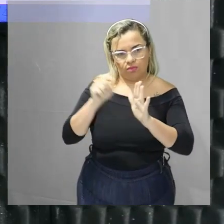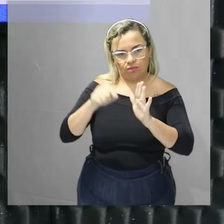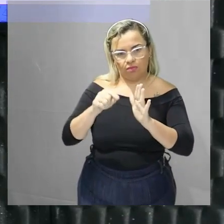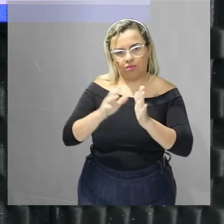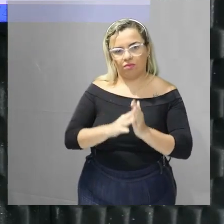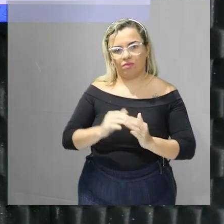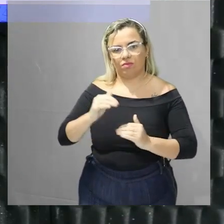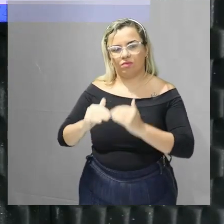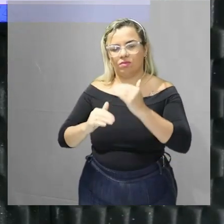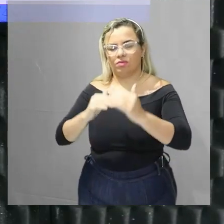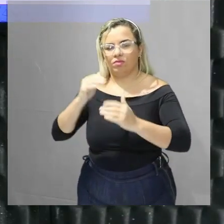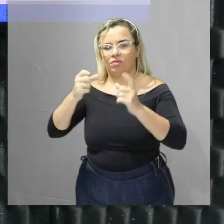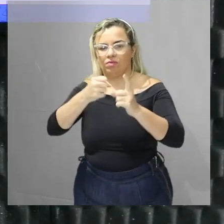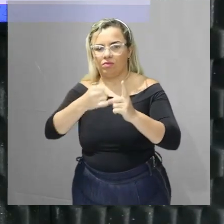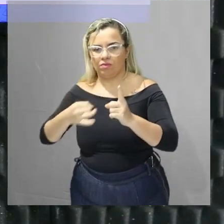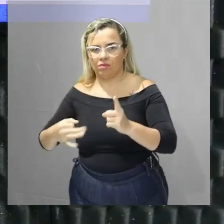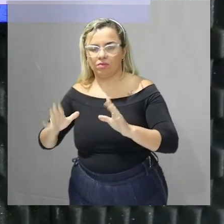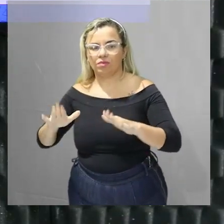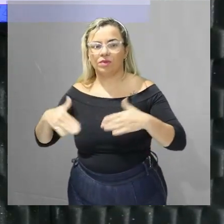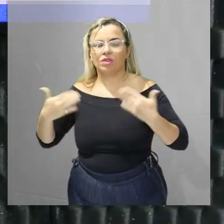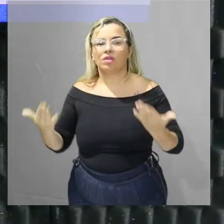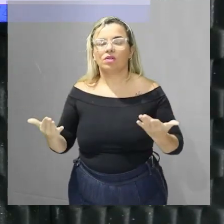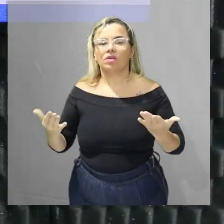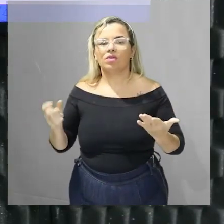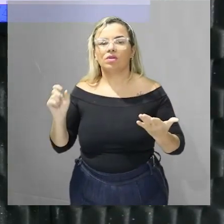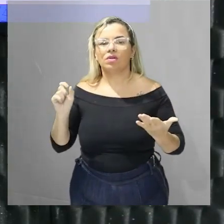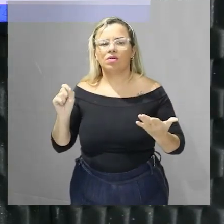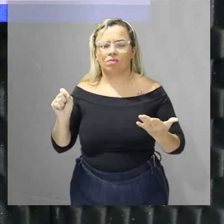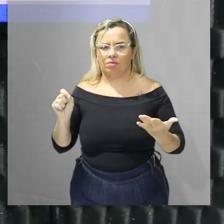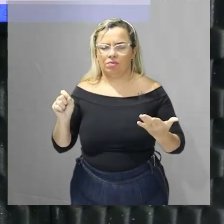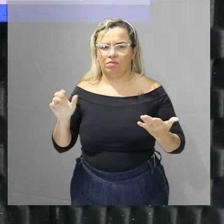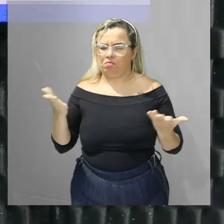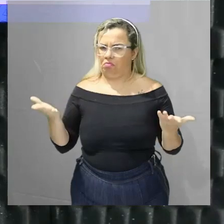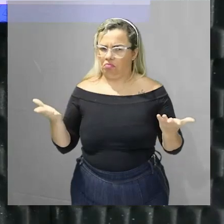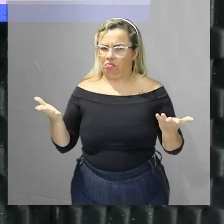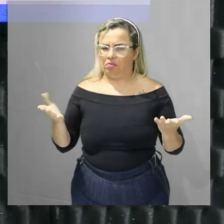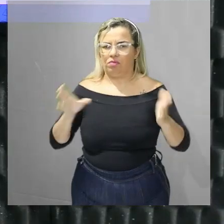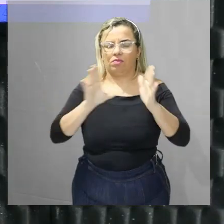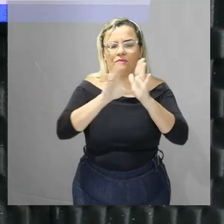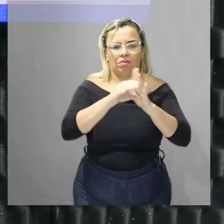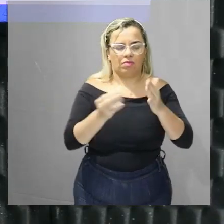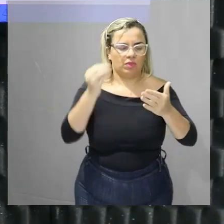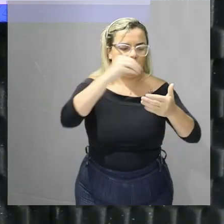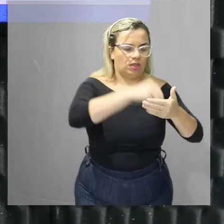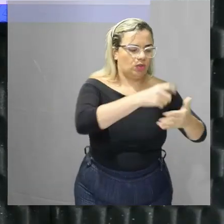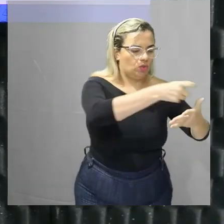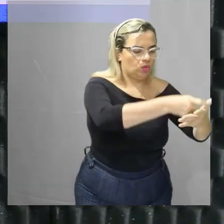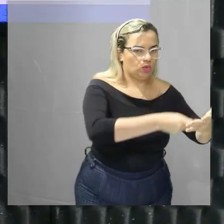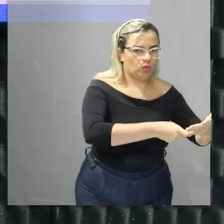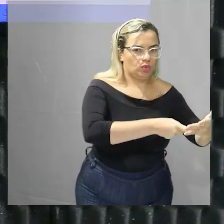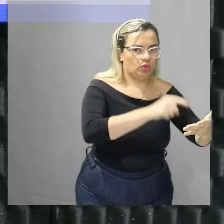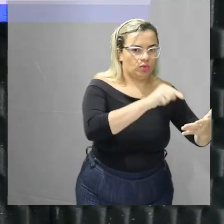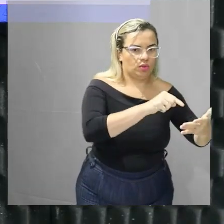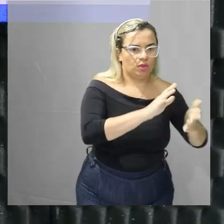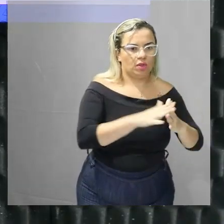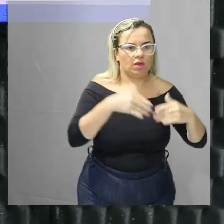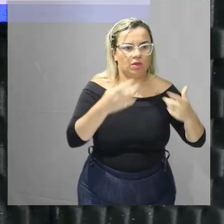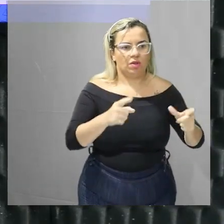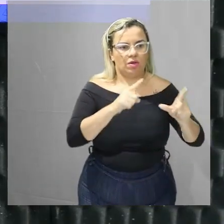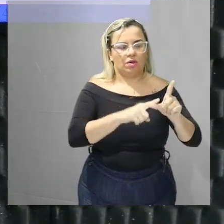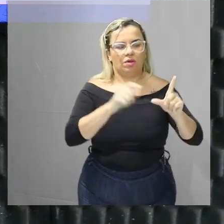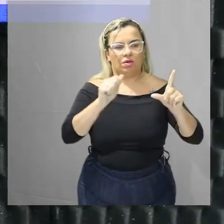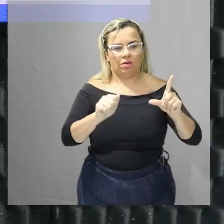conceito que define o processo descrito denomina-se de... É um conceito que vai estar inserido naquele texto. Pode ser o conceito de